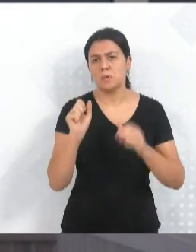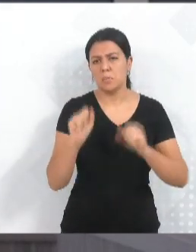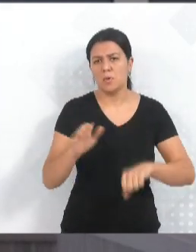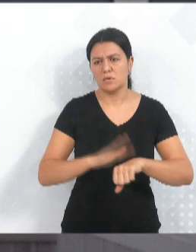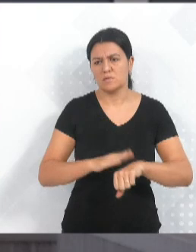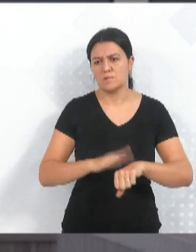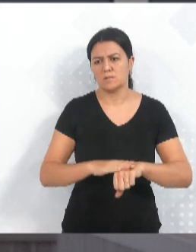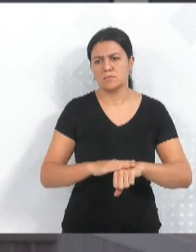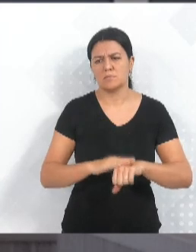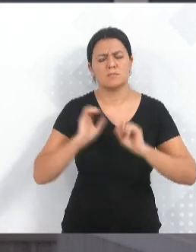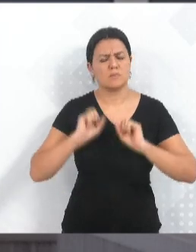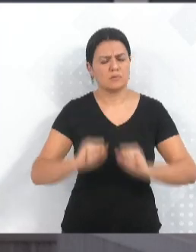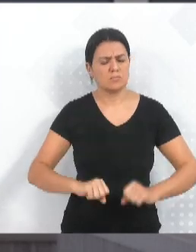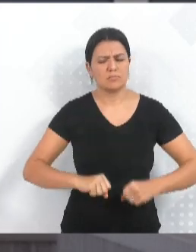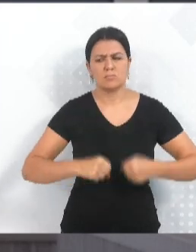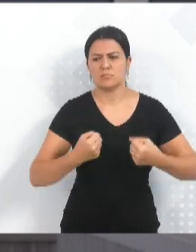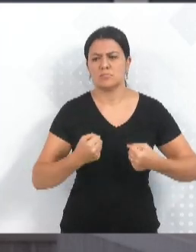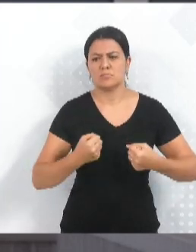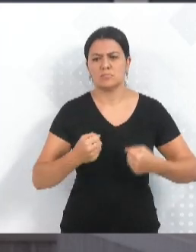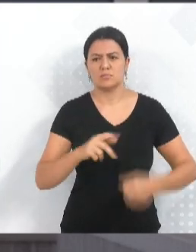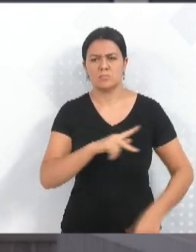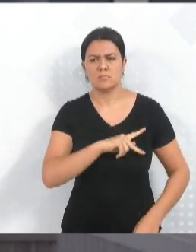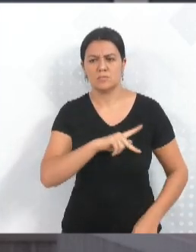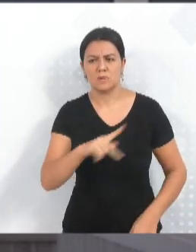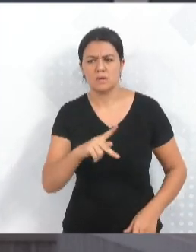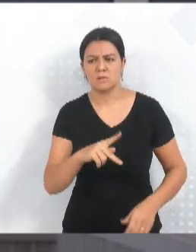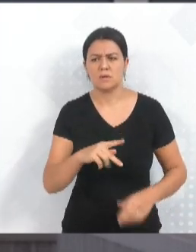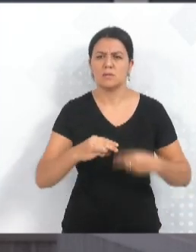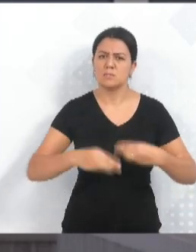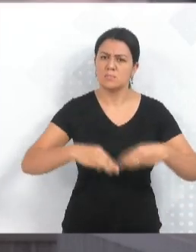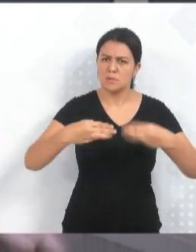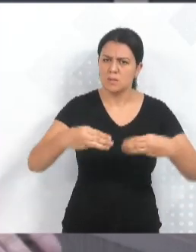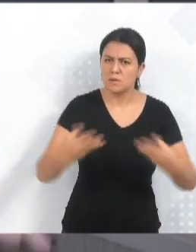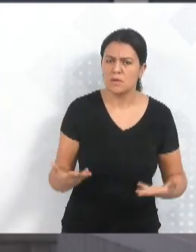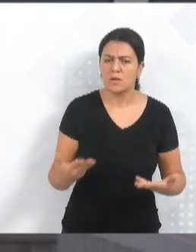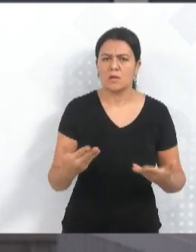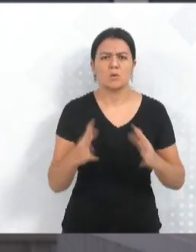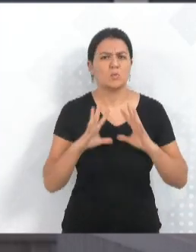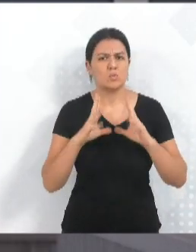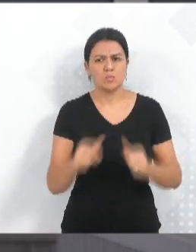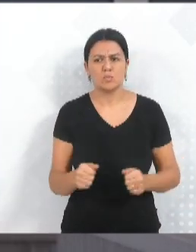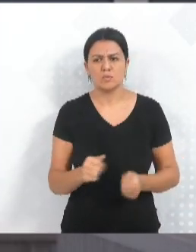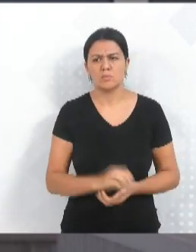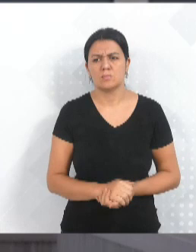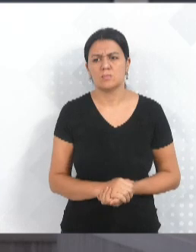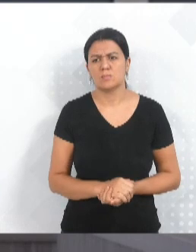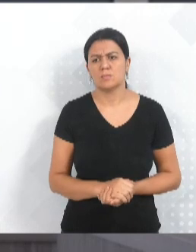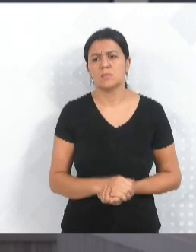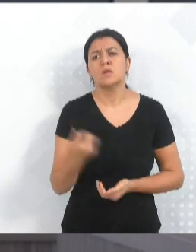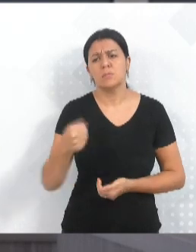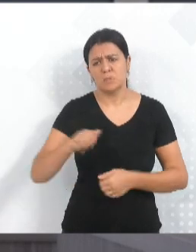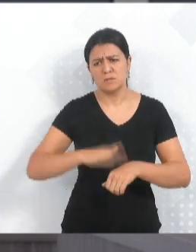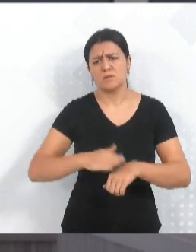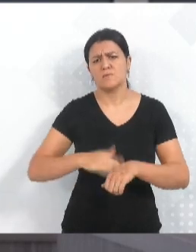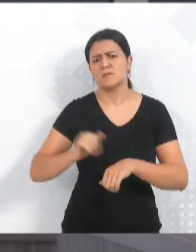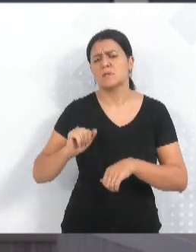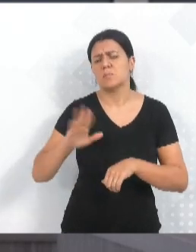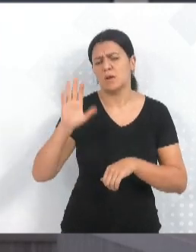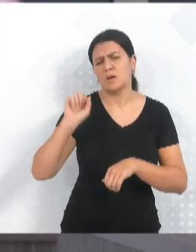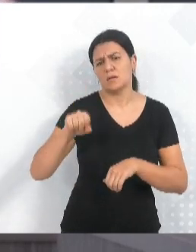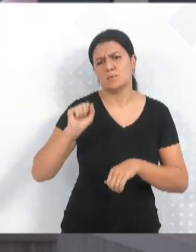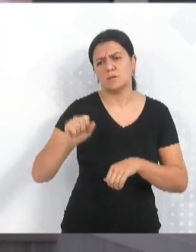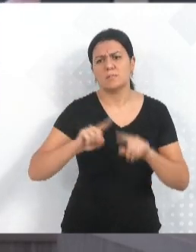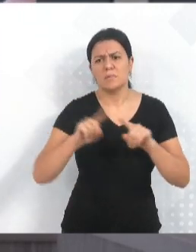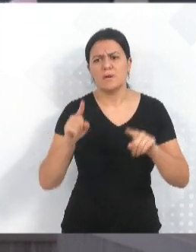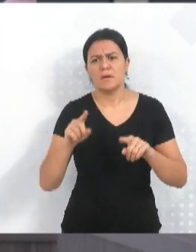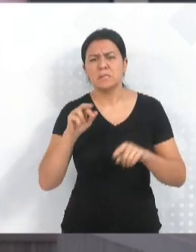momento todo o empenho possível né do presidente dos ministérios do enfim e tem que se fazer muito mais tem que se fazer muito mais sim agora se a